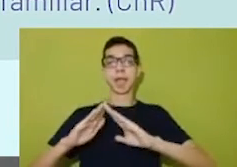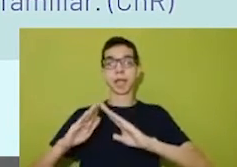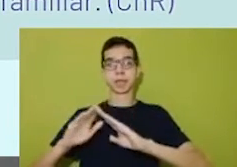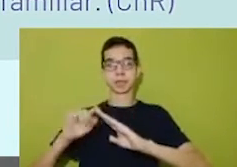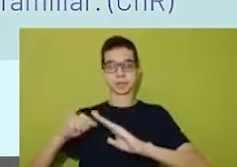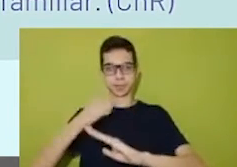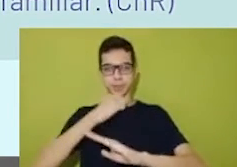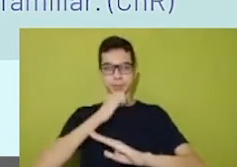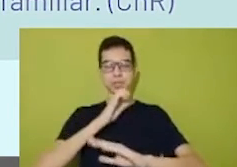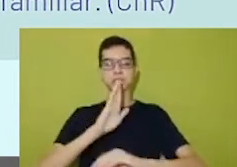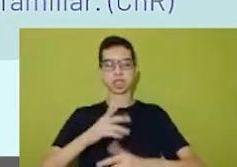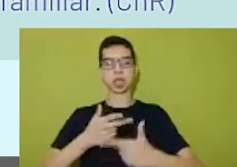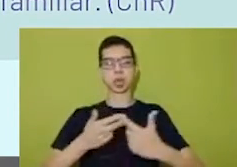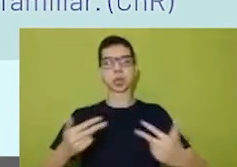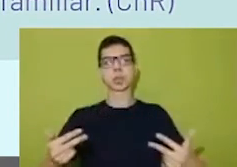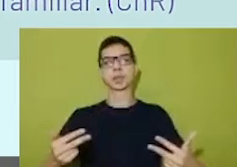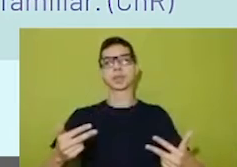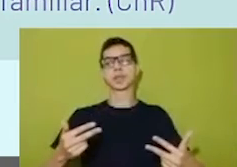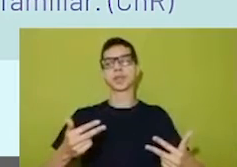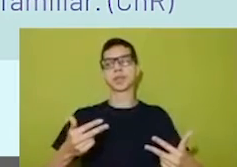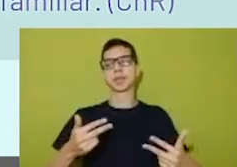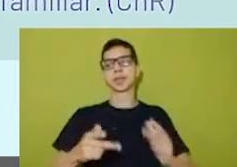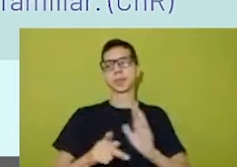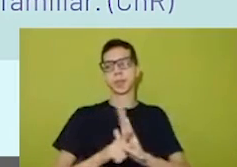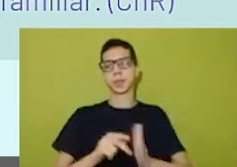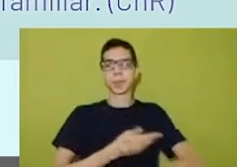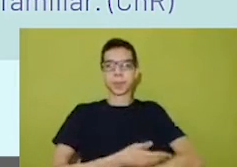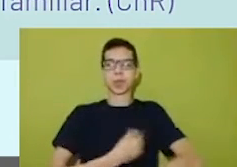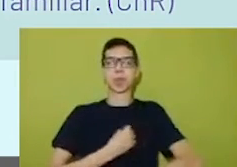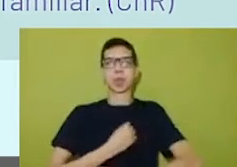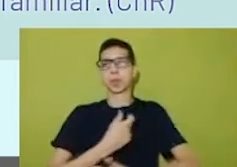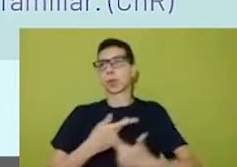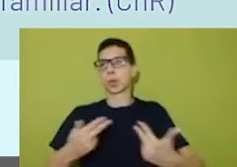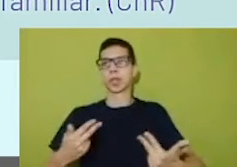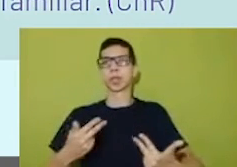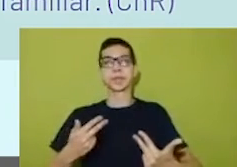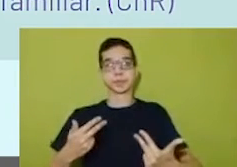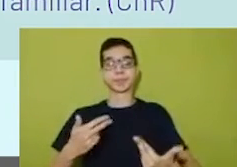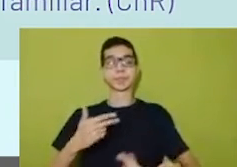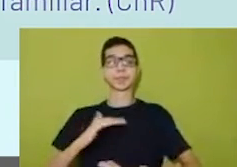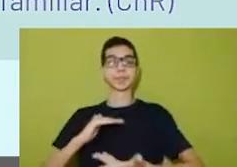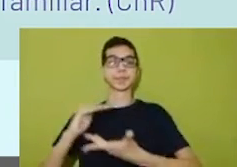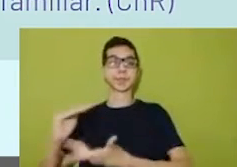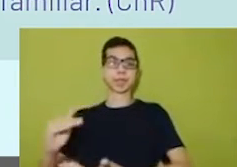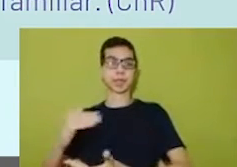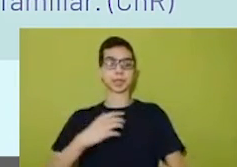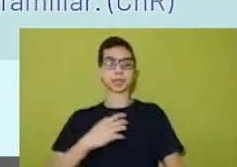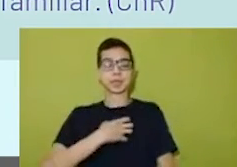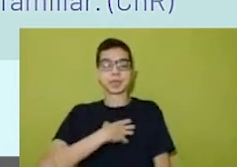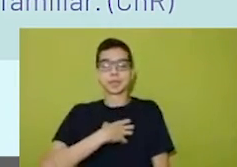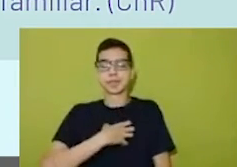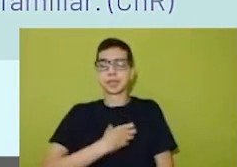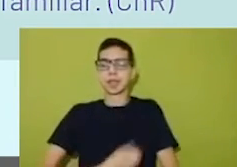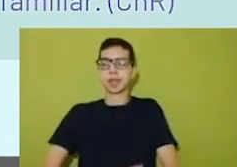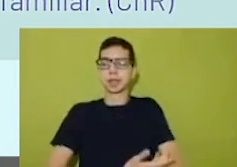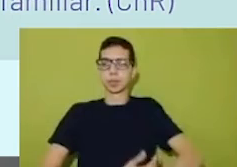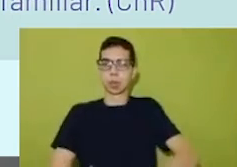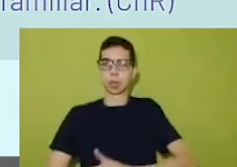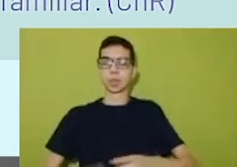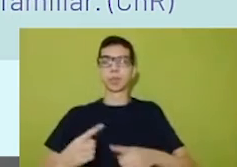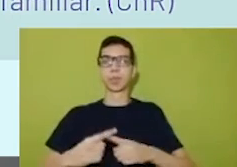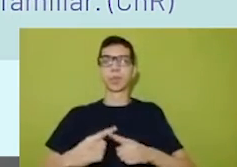enxoval. Emocionante, pois sabemos o quanto foram desafiadores a sensibilização e retorno do vínculo